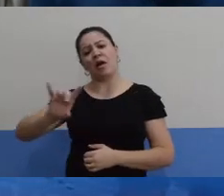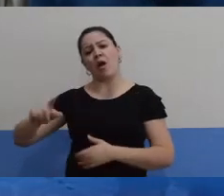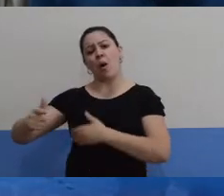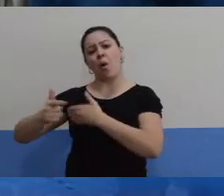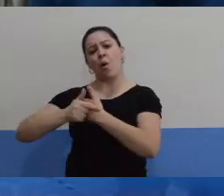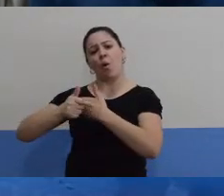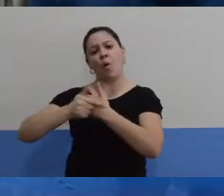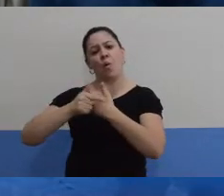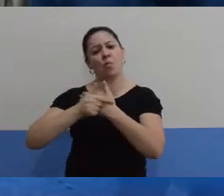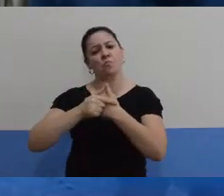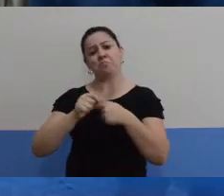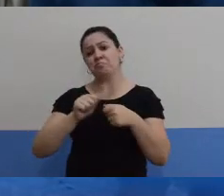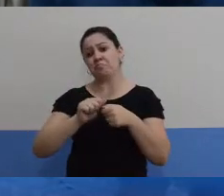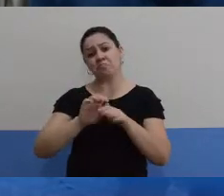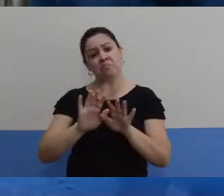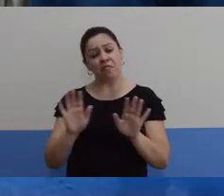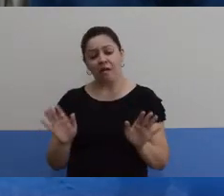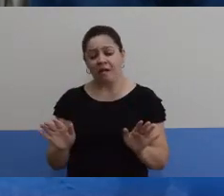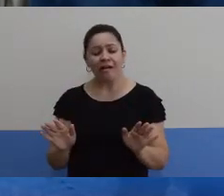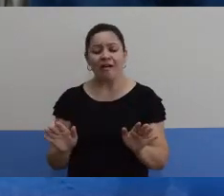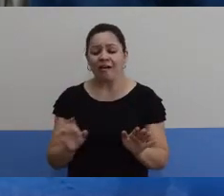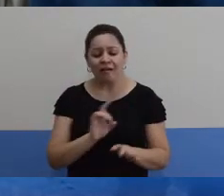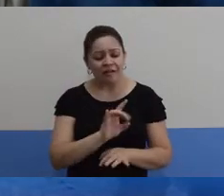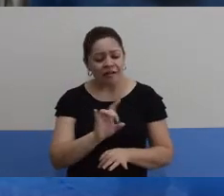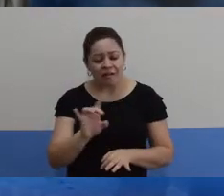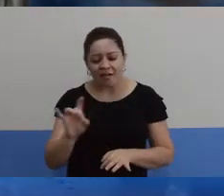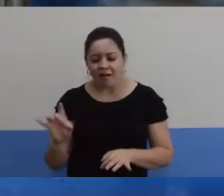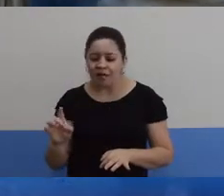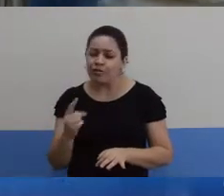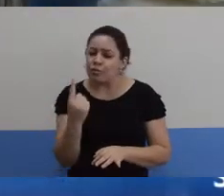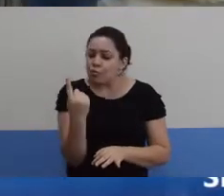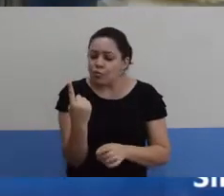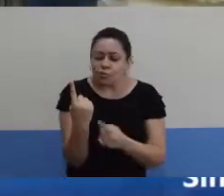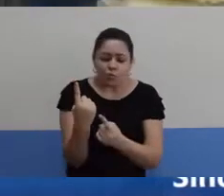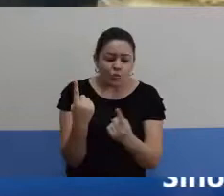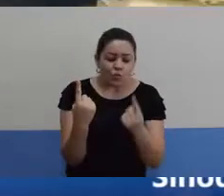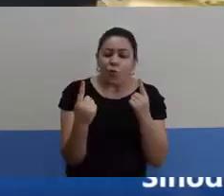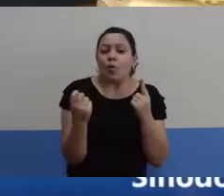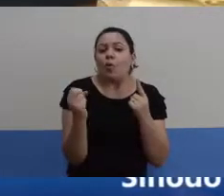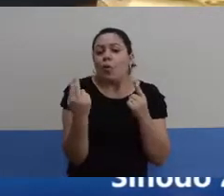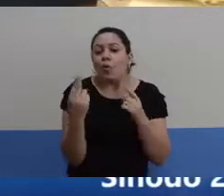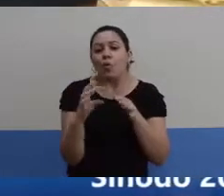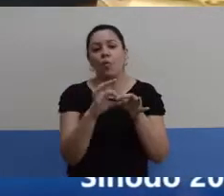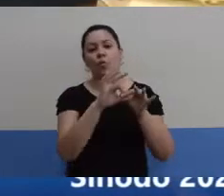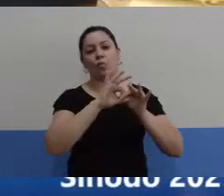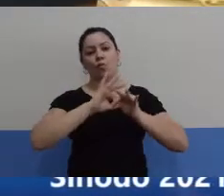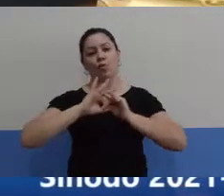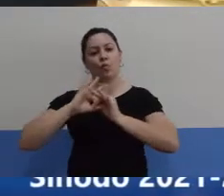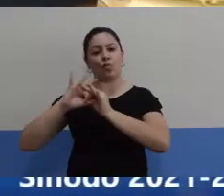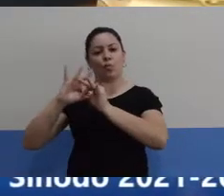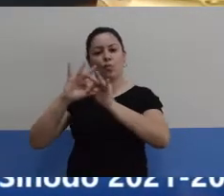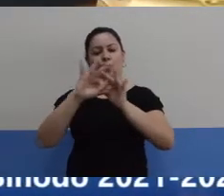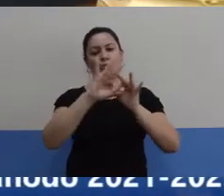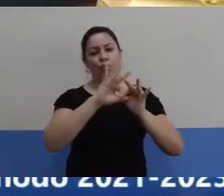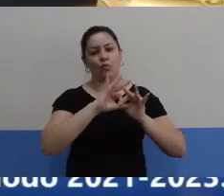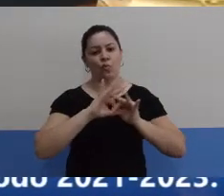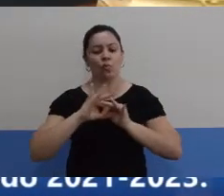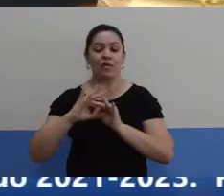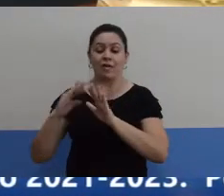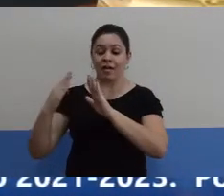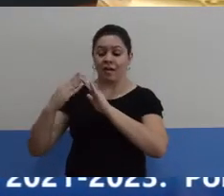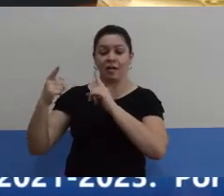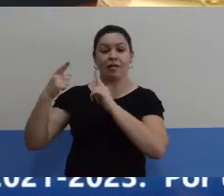um com o outro, juntos, né? Unidos. Uma igreja